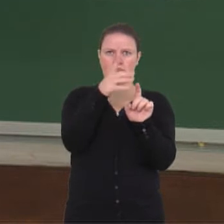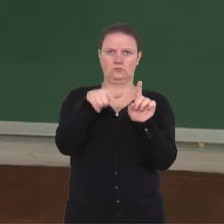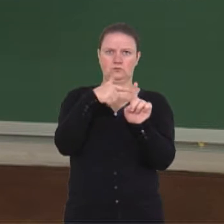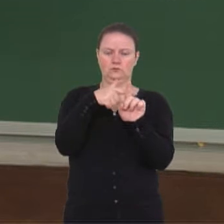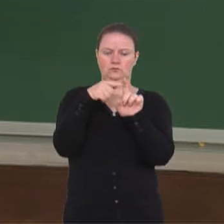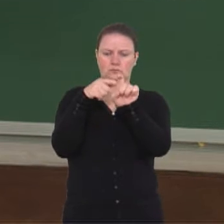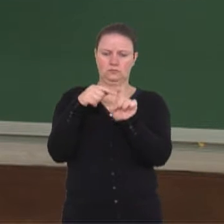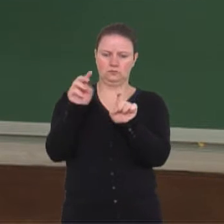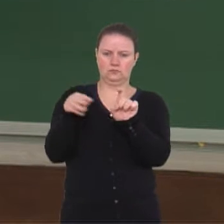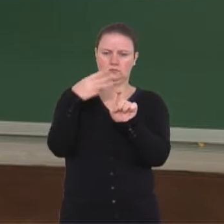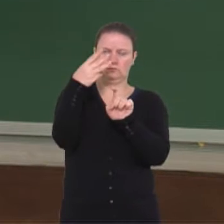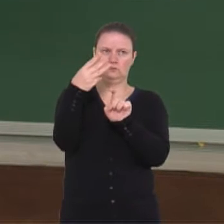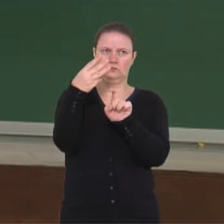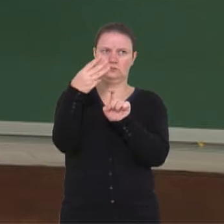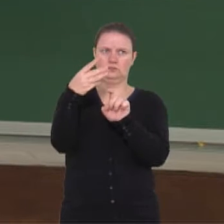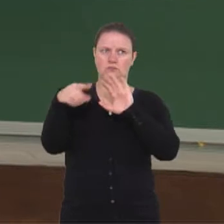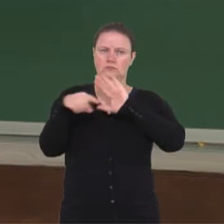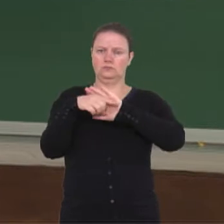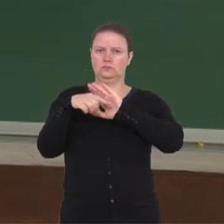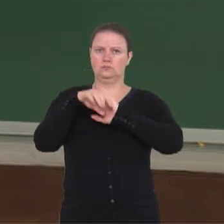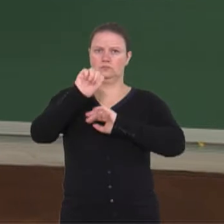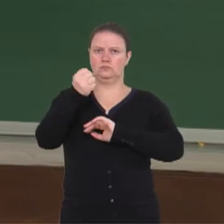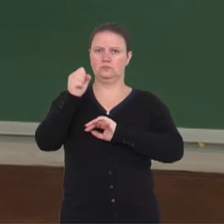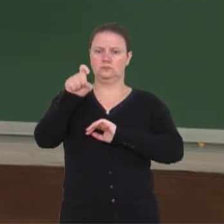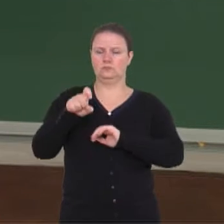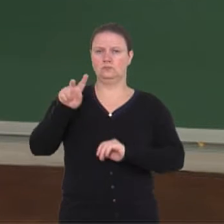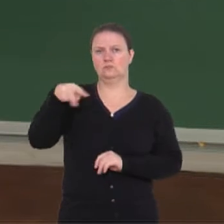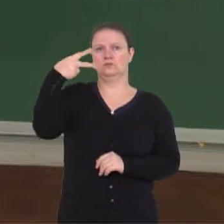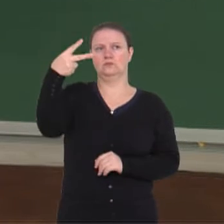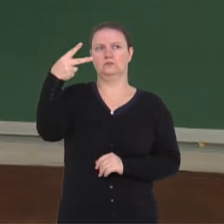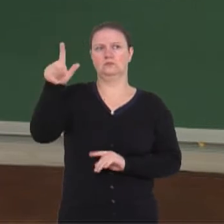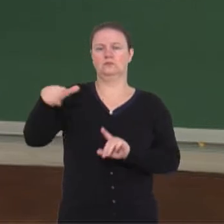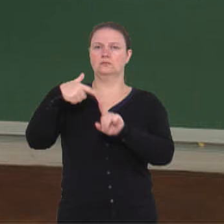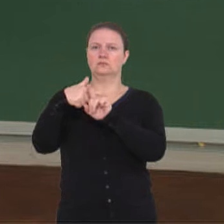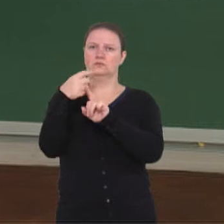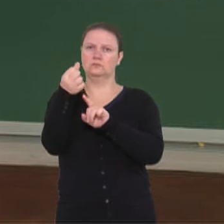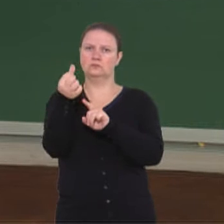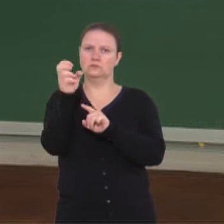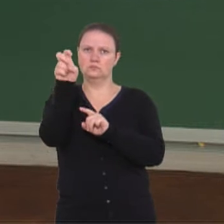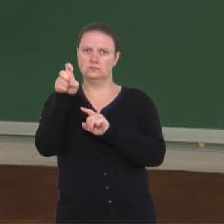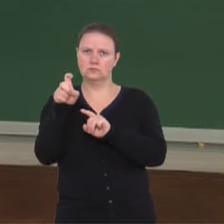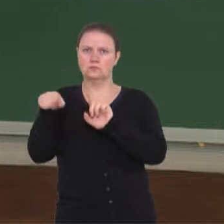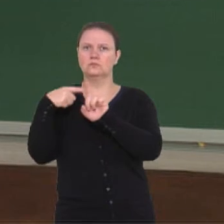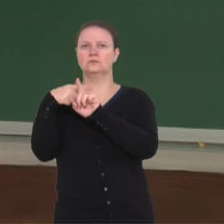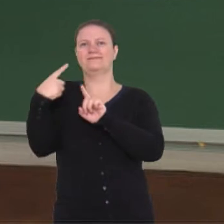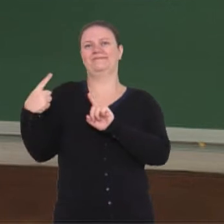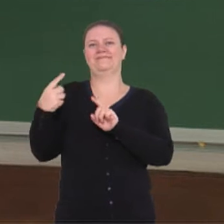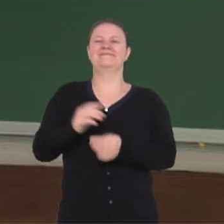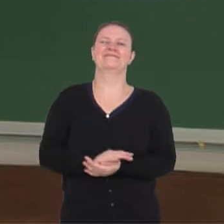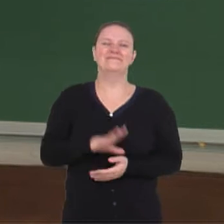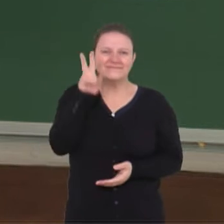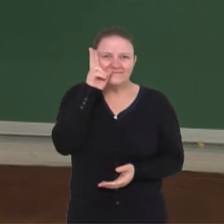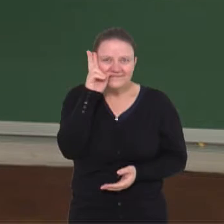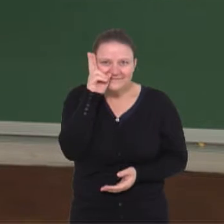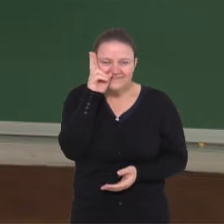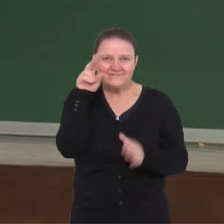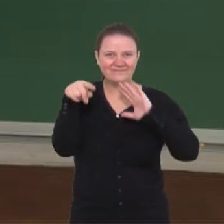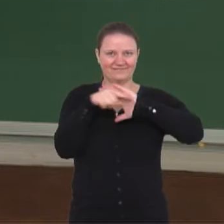x à terceira menos 8x ao quadrado mais 6x mais 1. Lembrar da